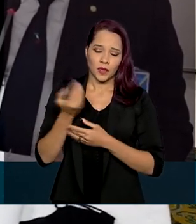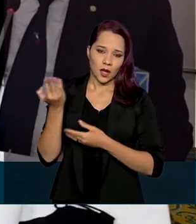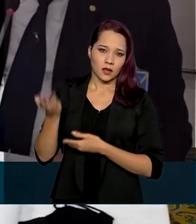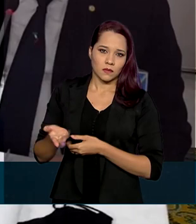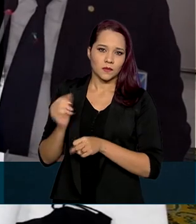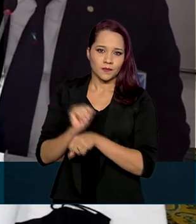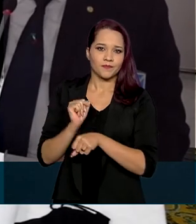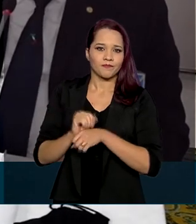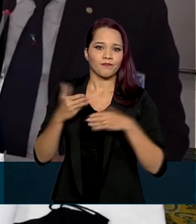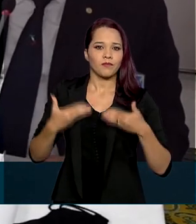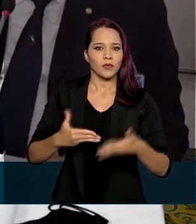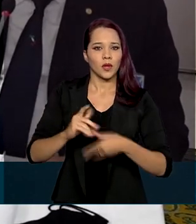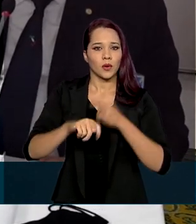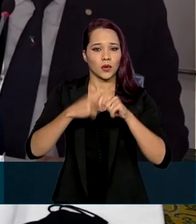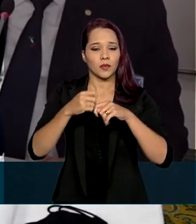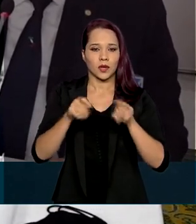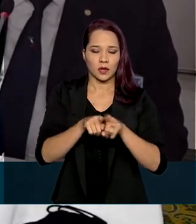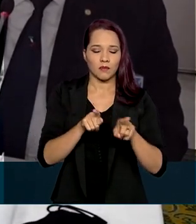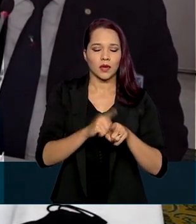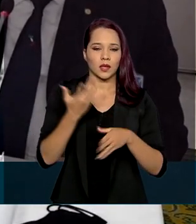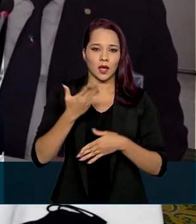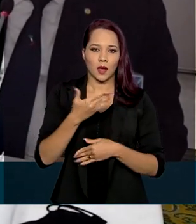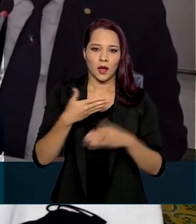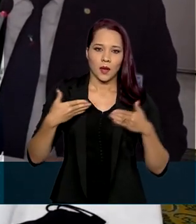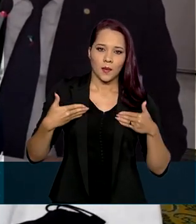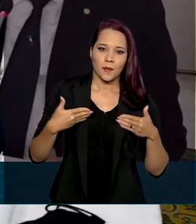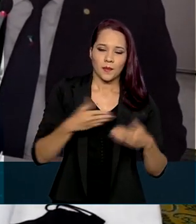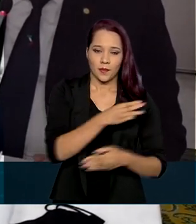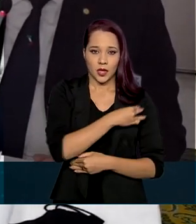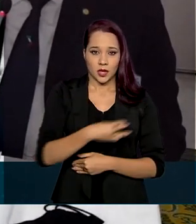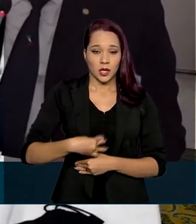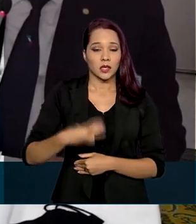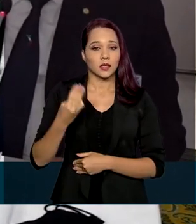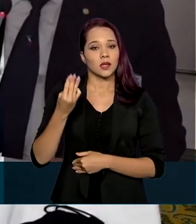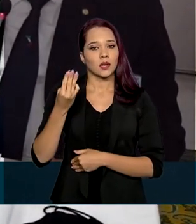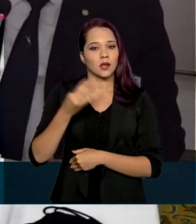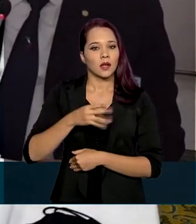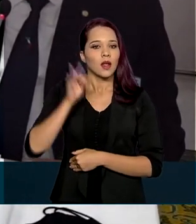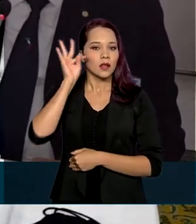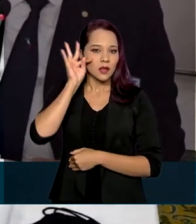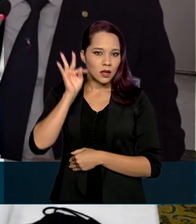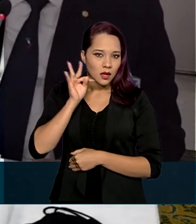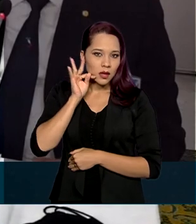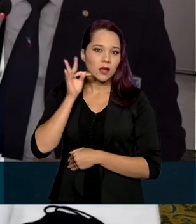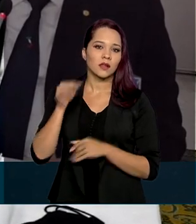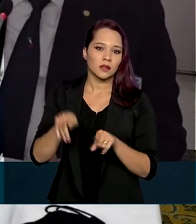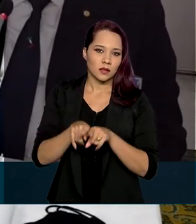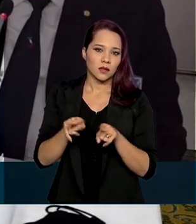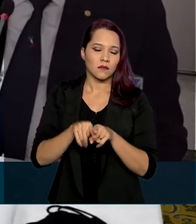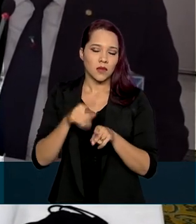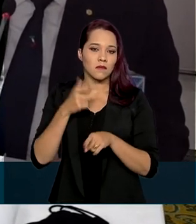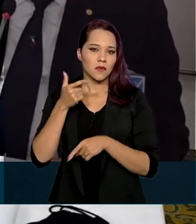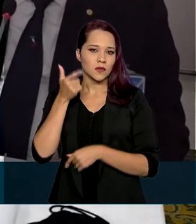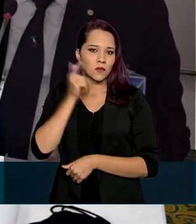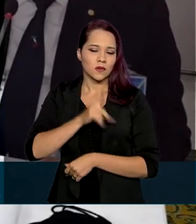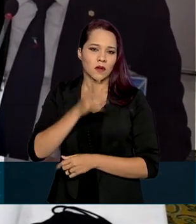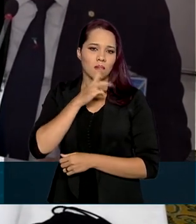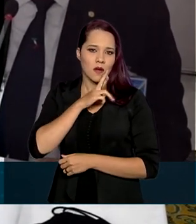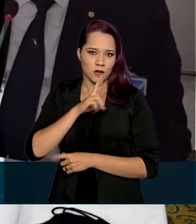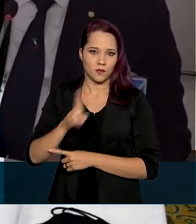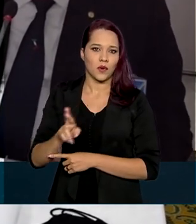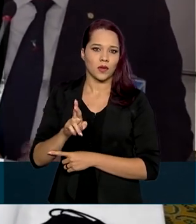bem como para a ministra Tereza Cristina, para nós, mais rápido, dar uma resposta